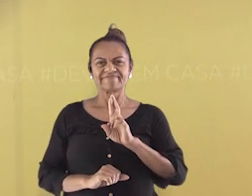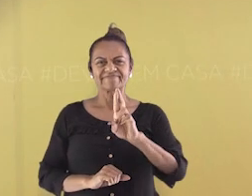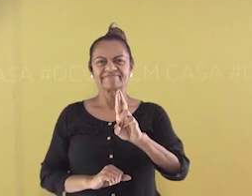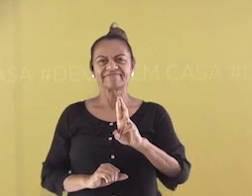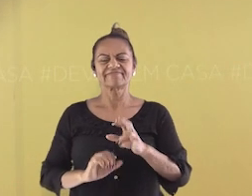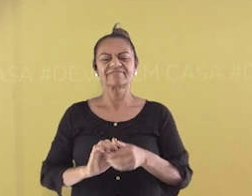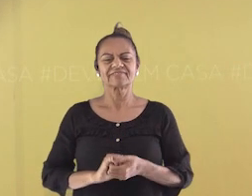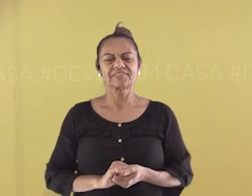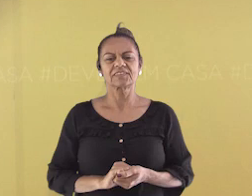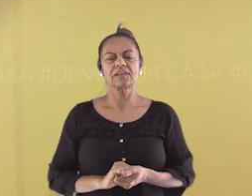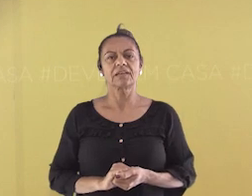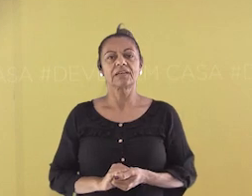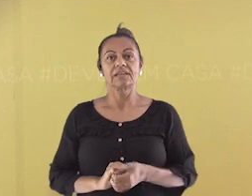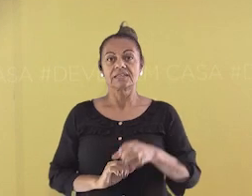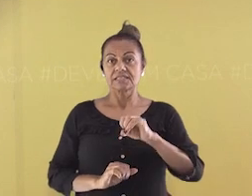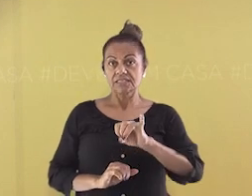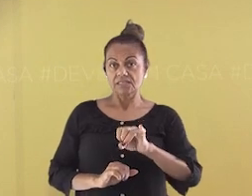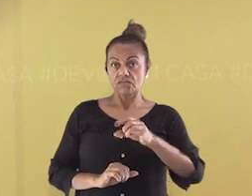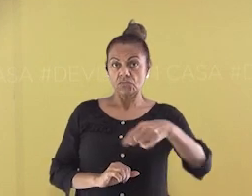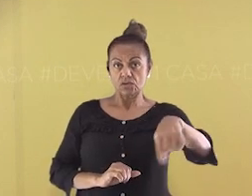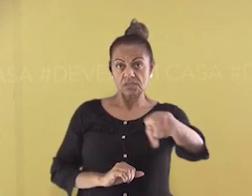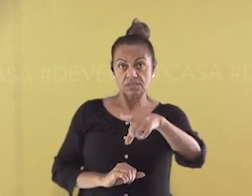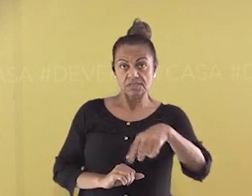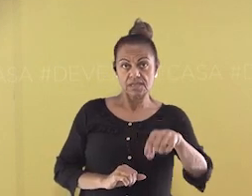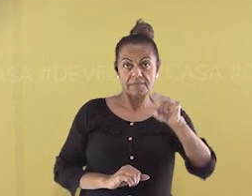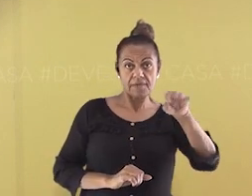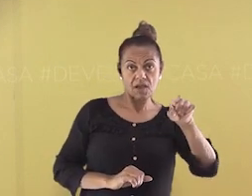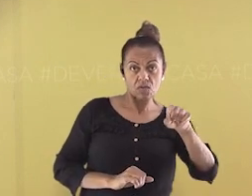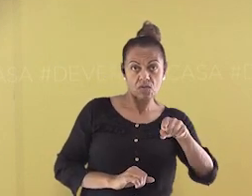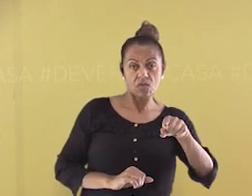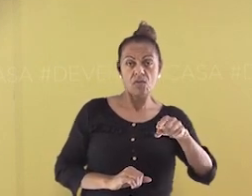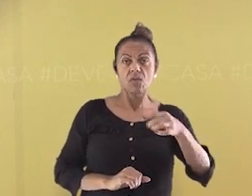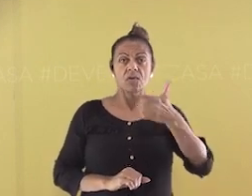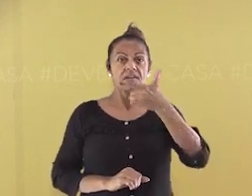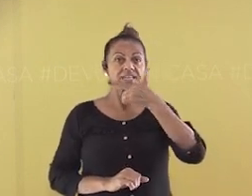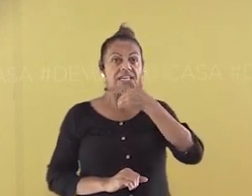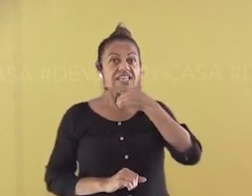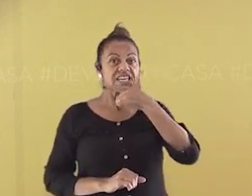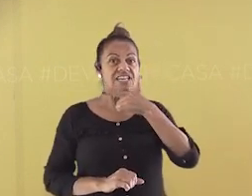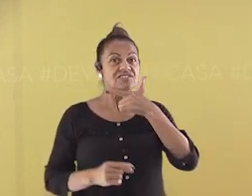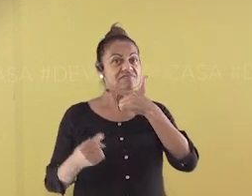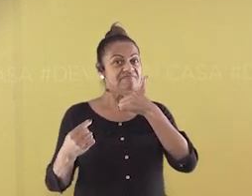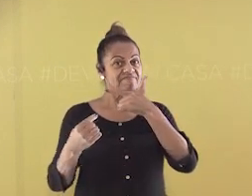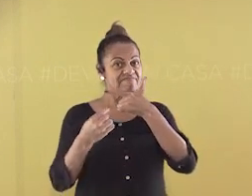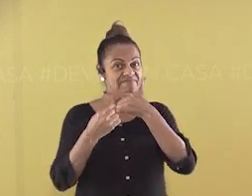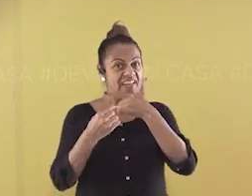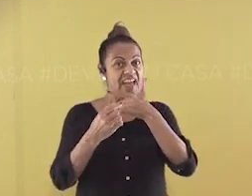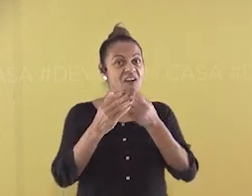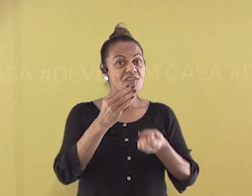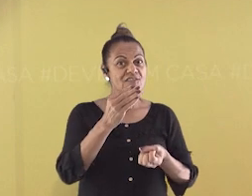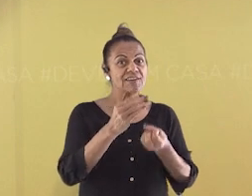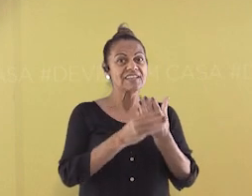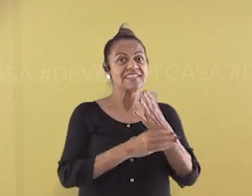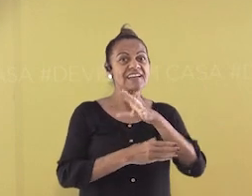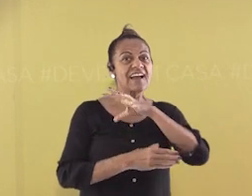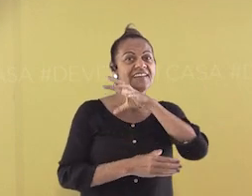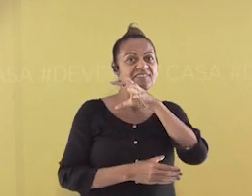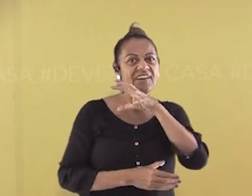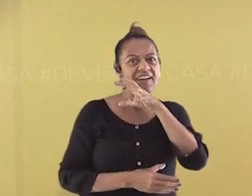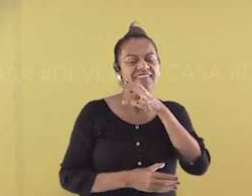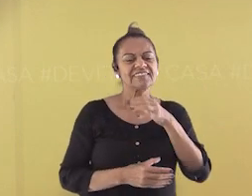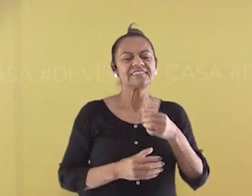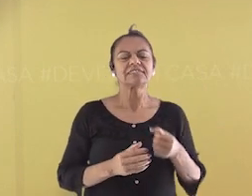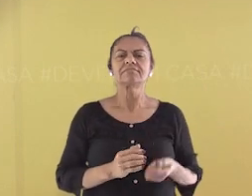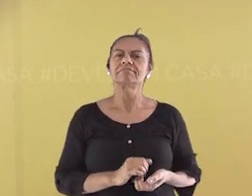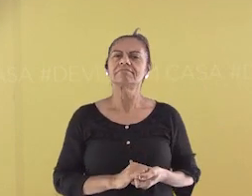A resposta? Acertou quem marcou o queijo de origem animal. E o